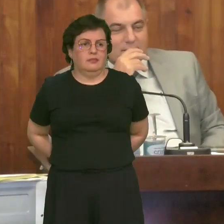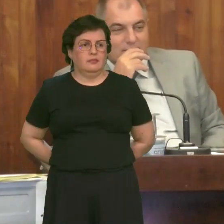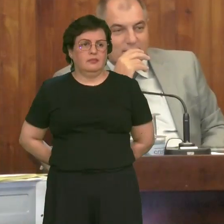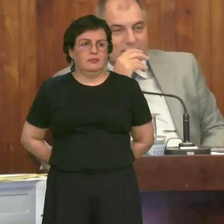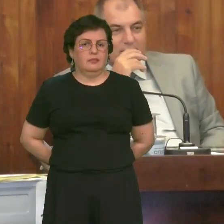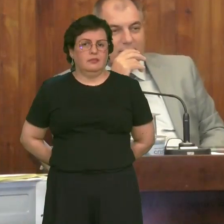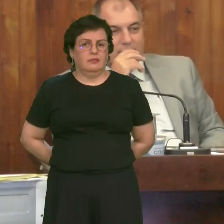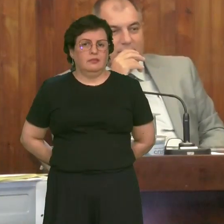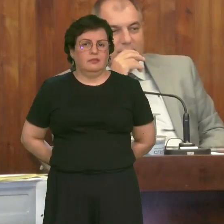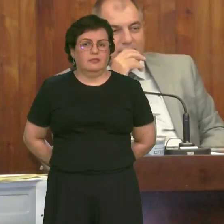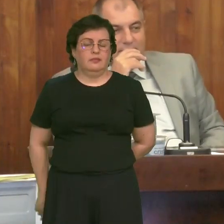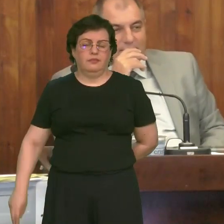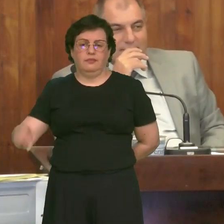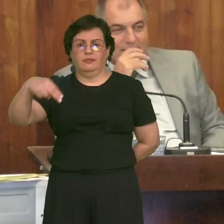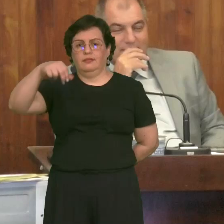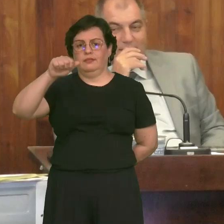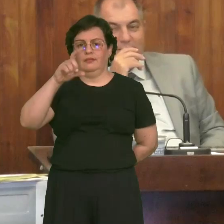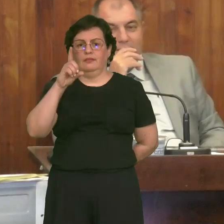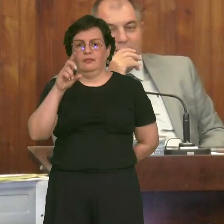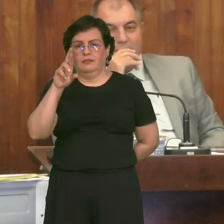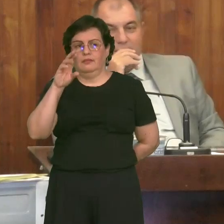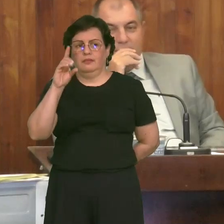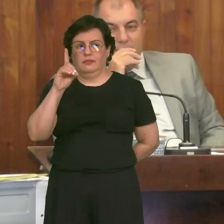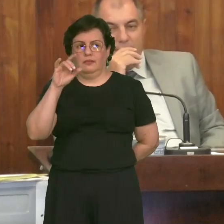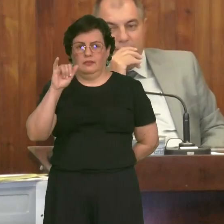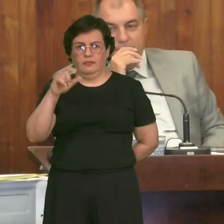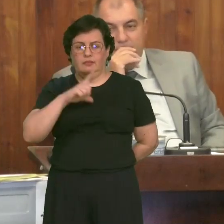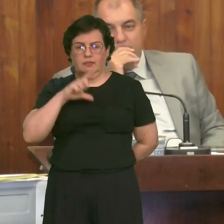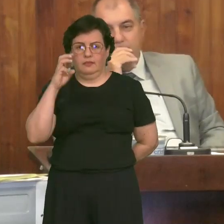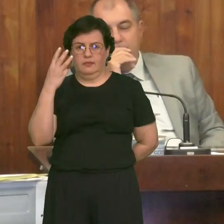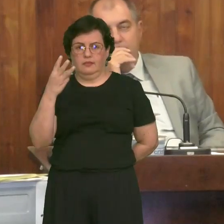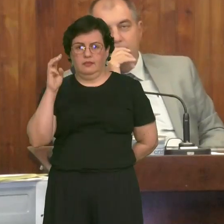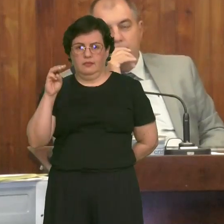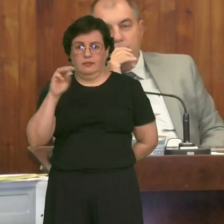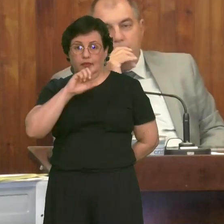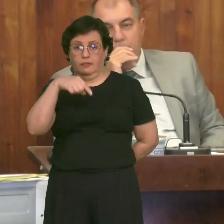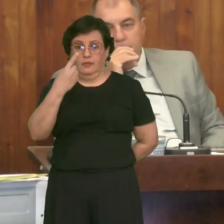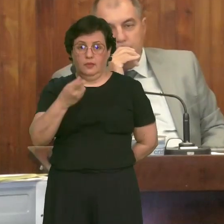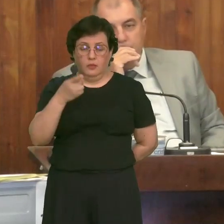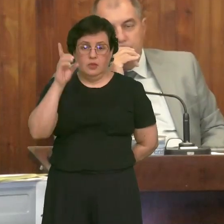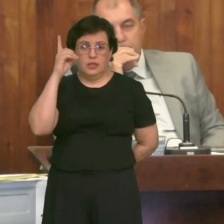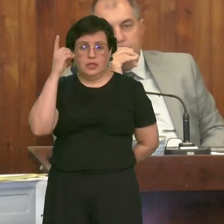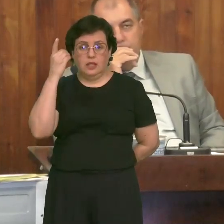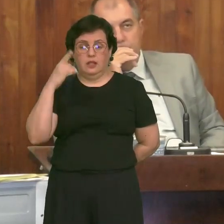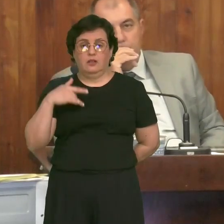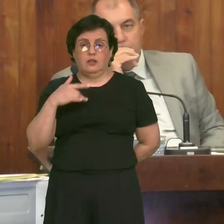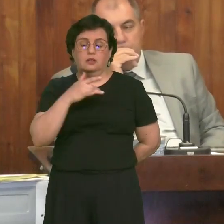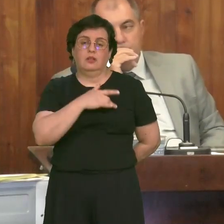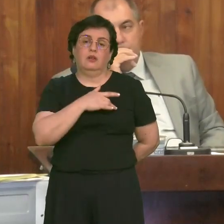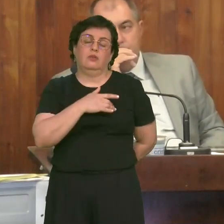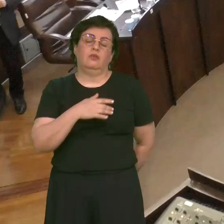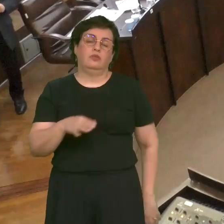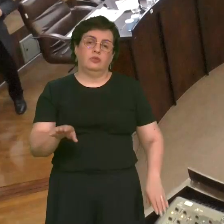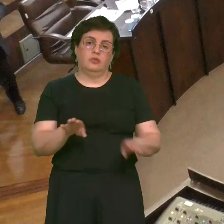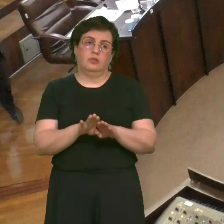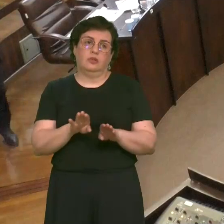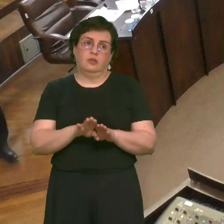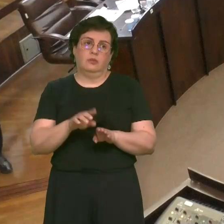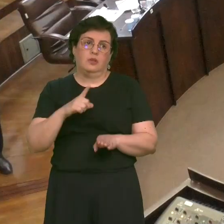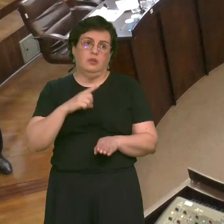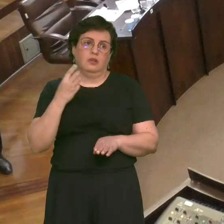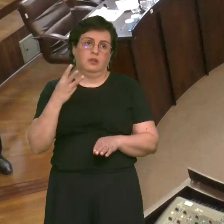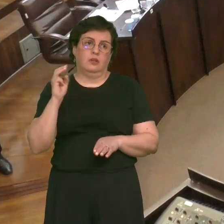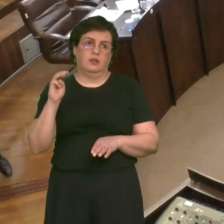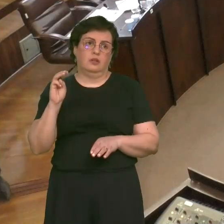Vereador Luiz Eduardo dispõe de 3 minutos depois do vereador Danilo da Saúde aqui também de